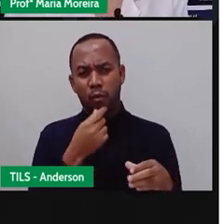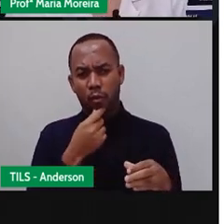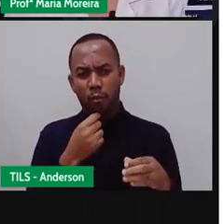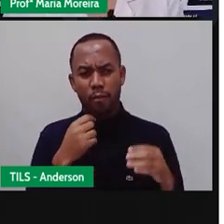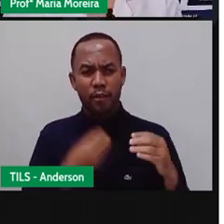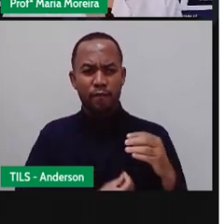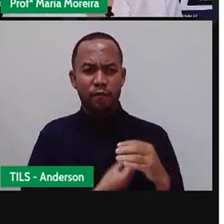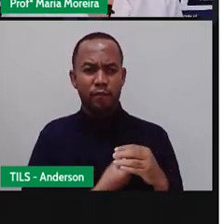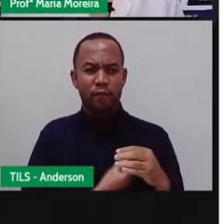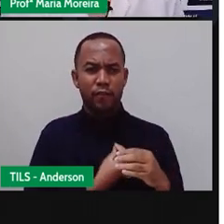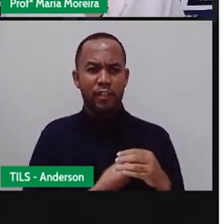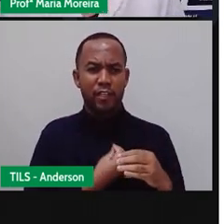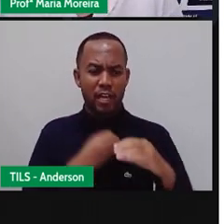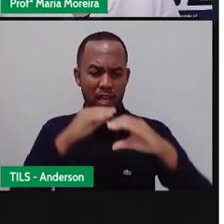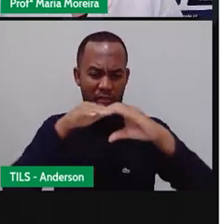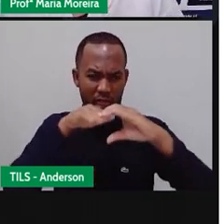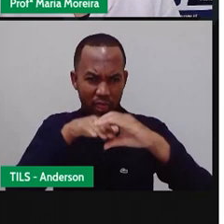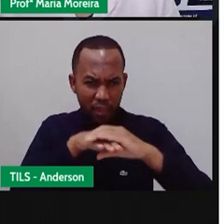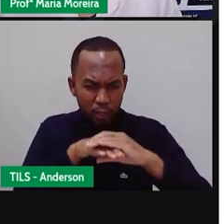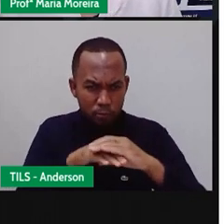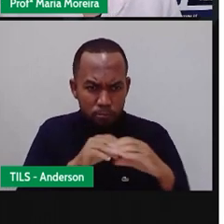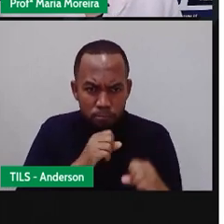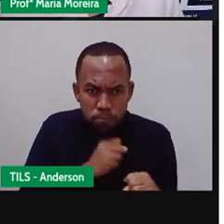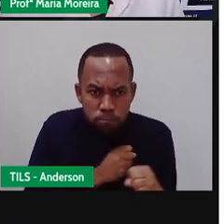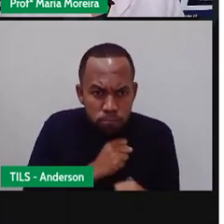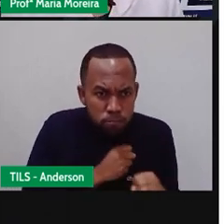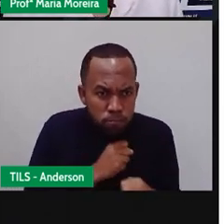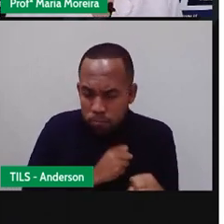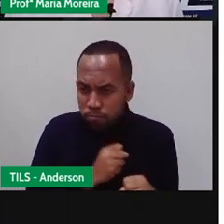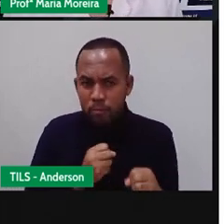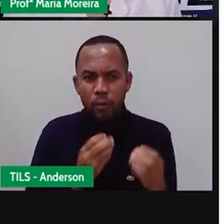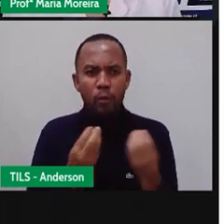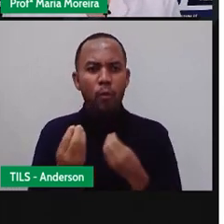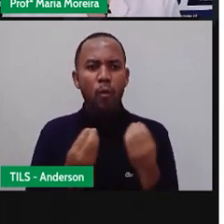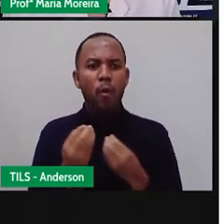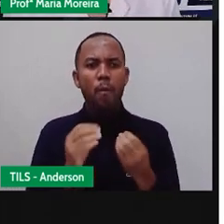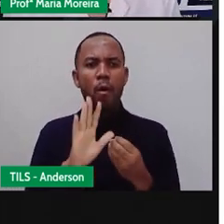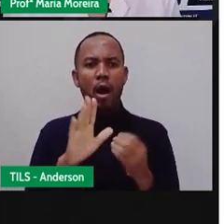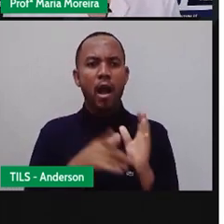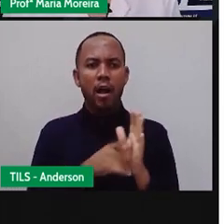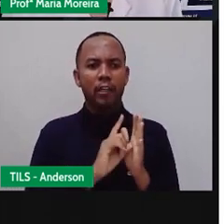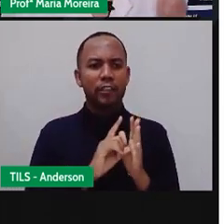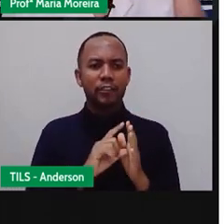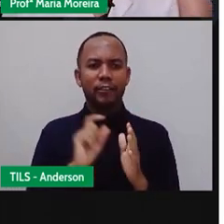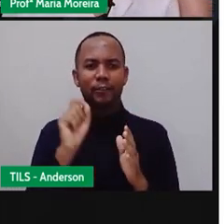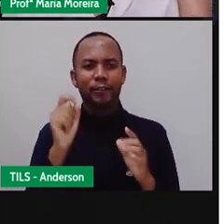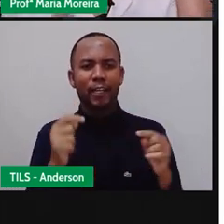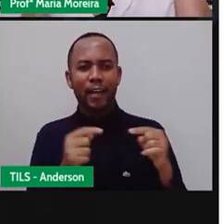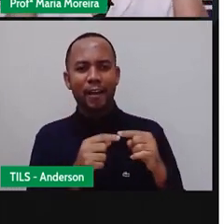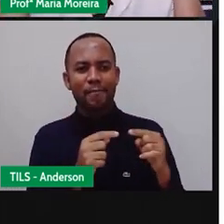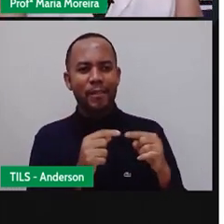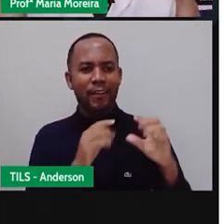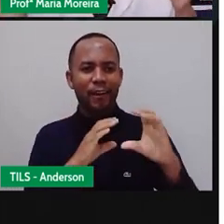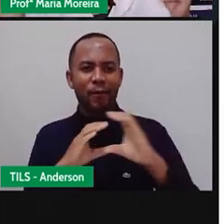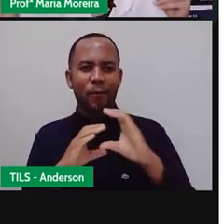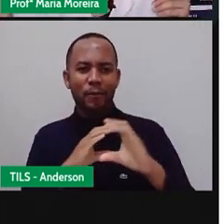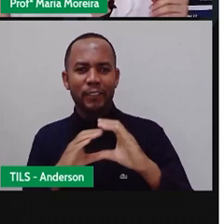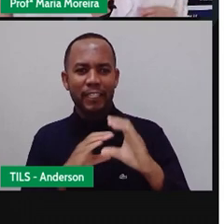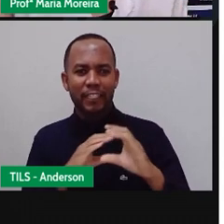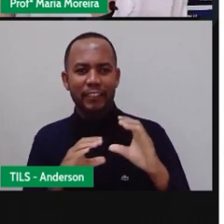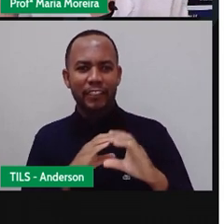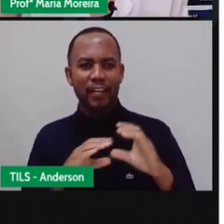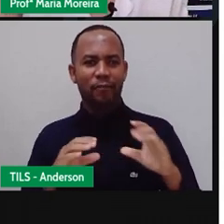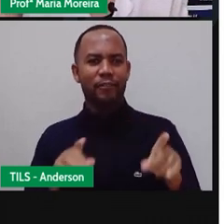cavernas os homens pré-históricos é um menu de interação com os outros seres humanos é como interajo aí com